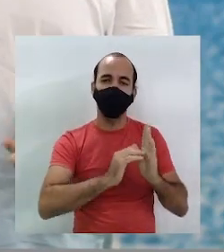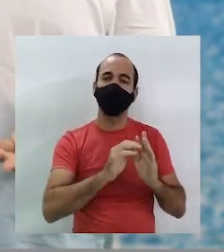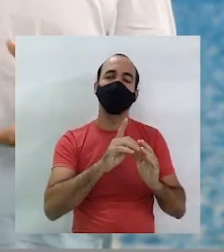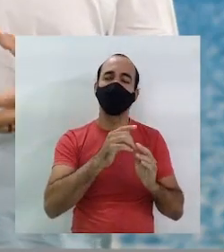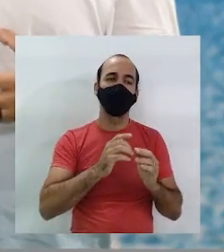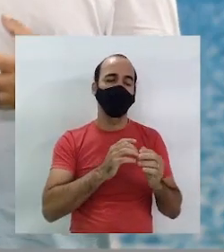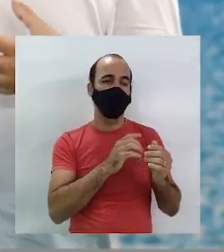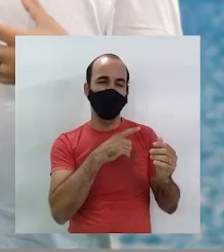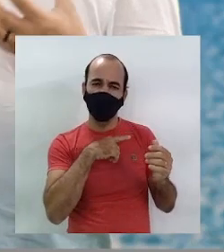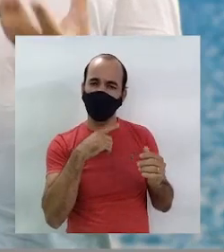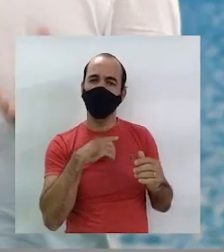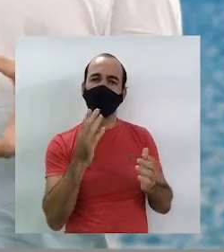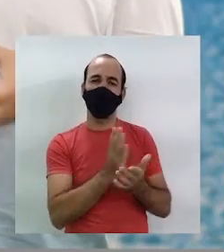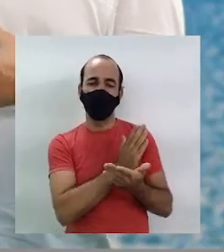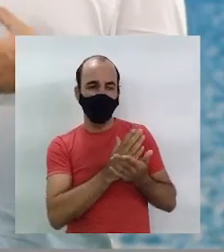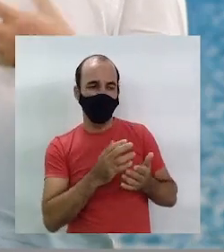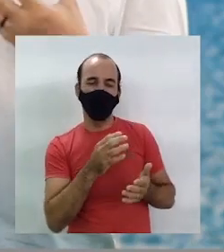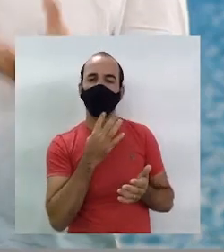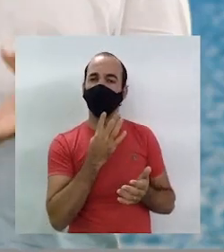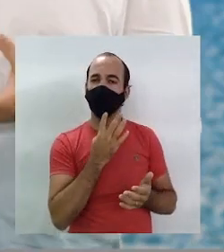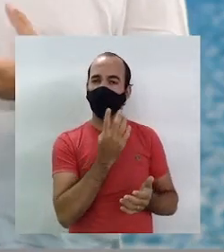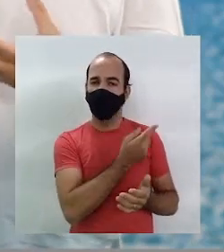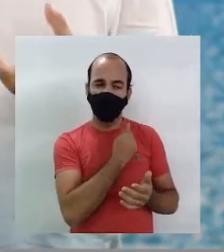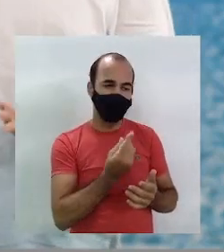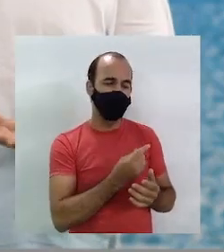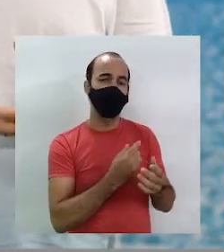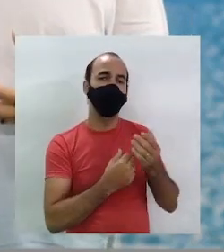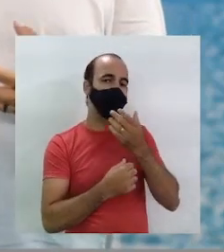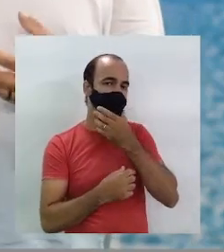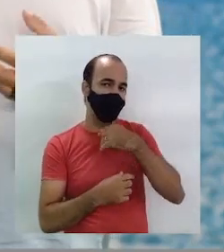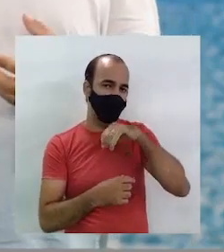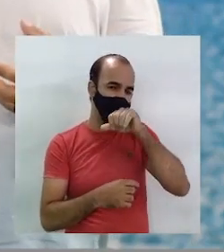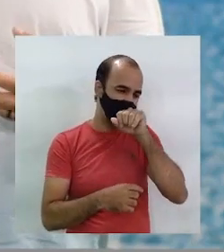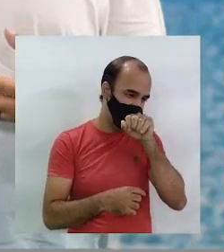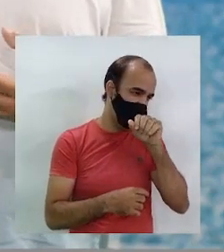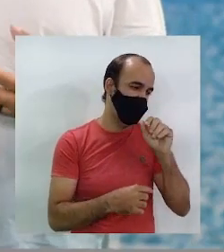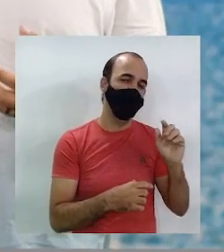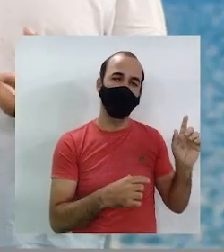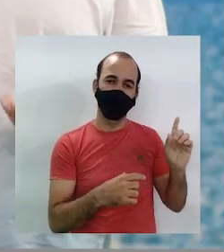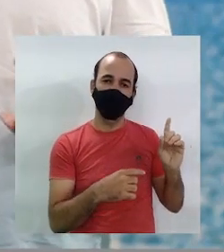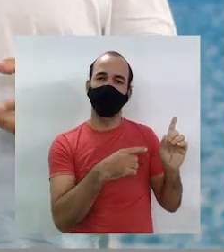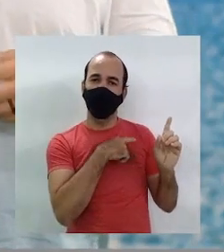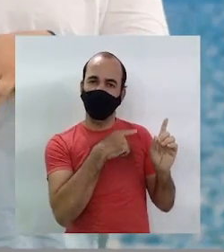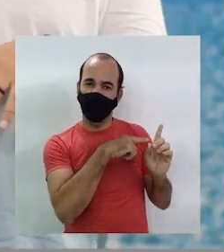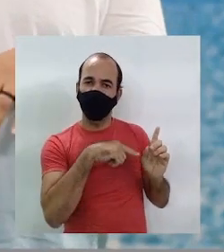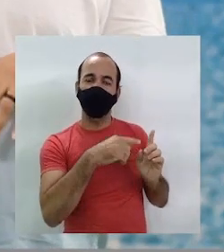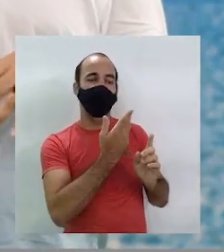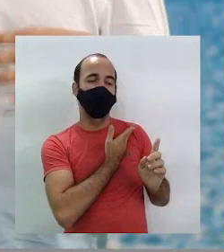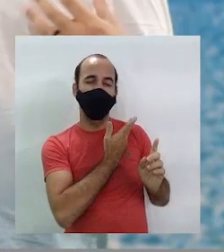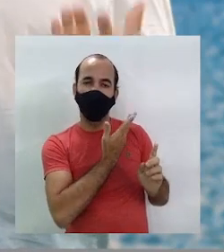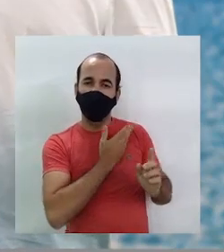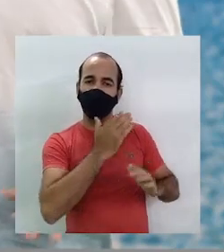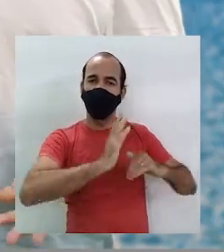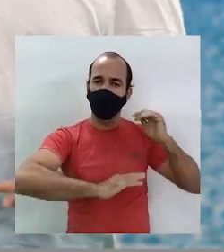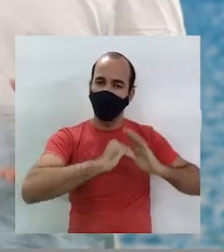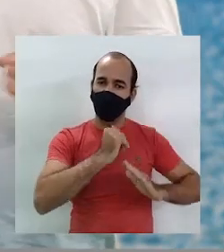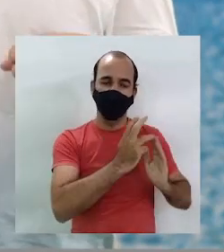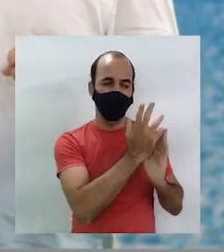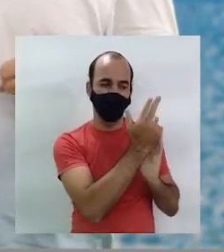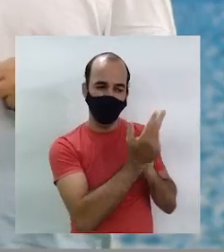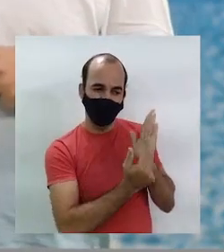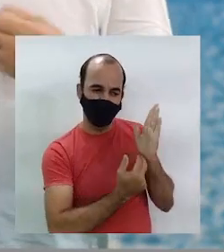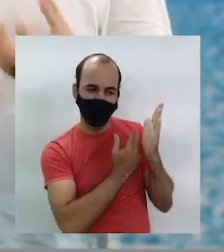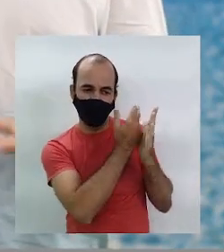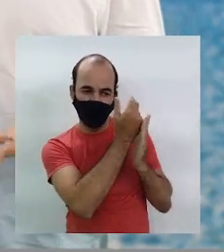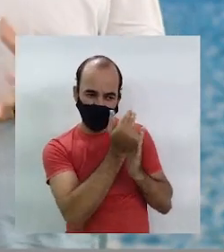contato que ele tinha, porque o pai dele recebia visita de pintores da Academia de Belas Artes